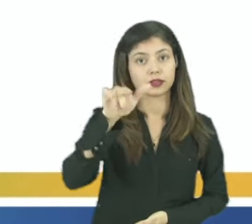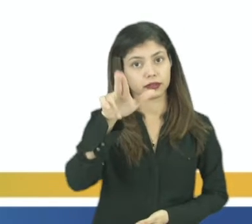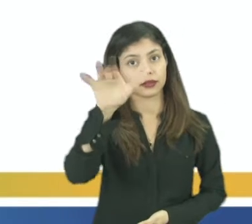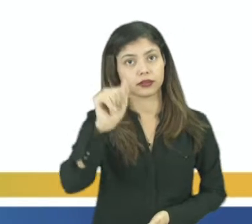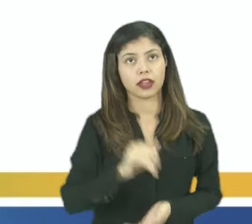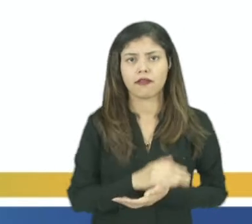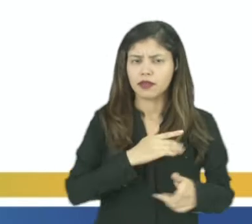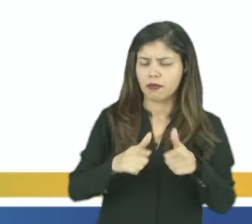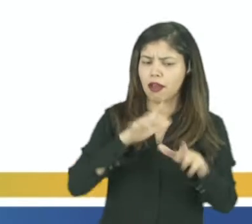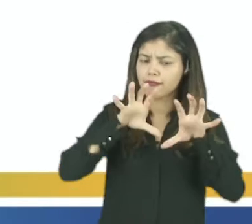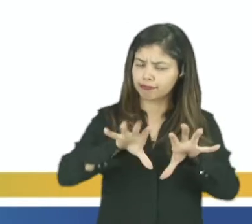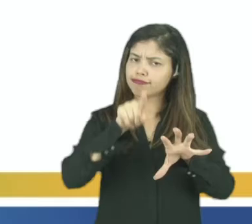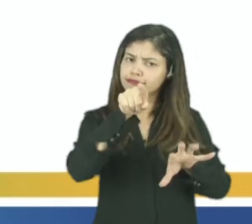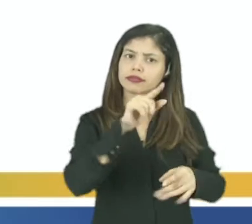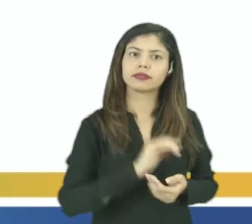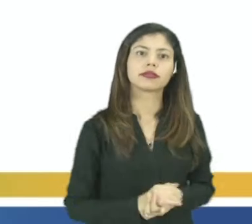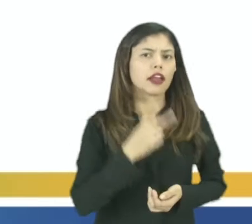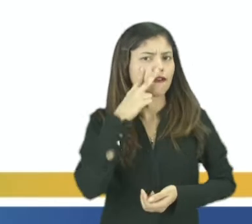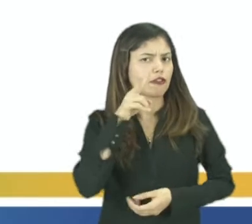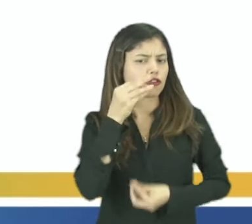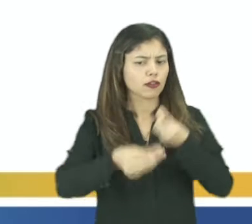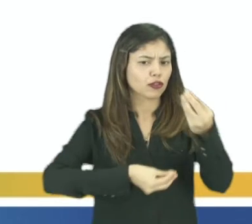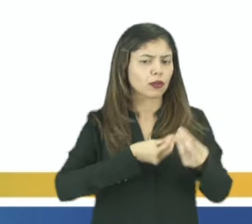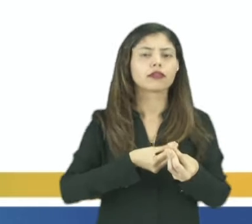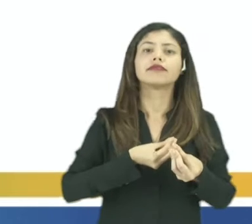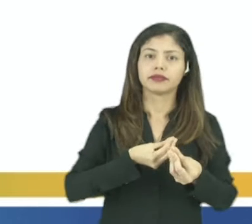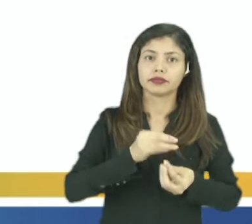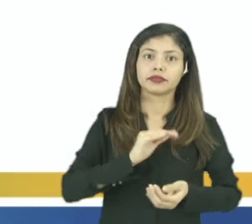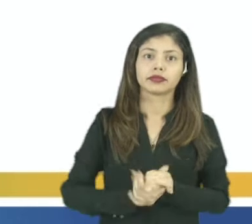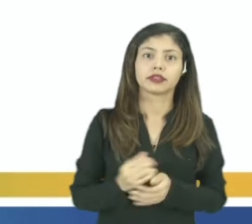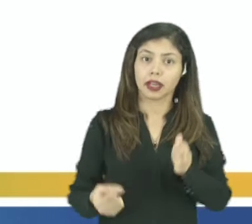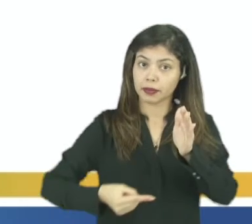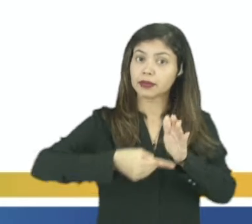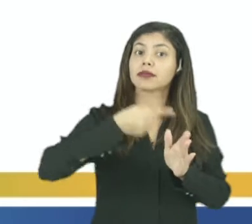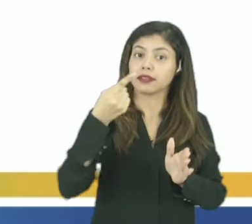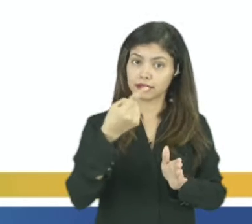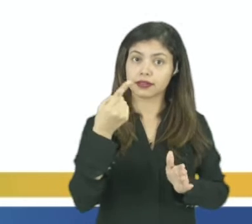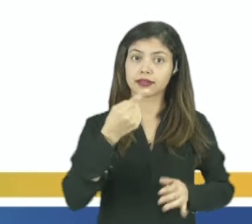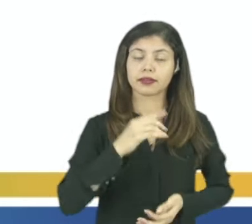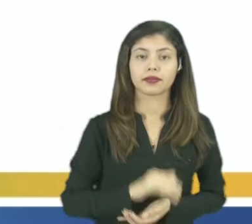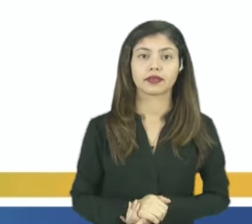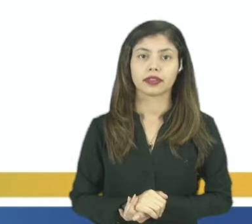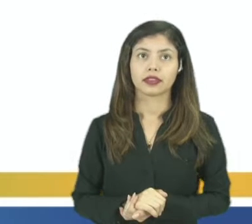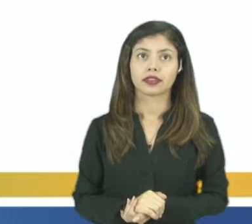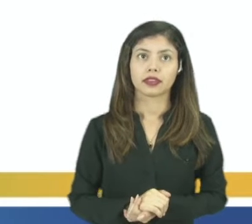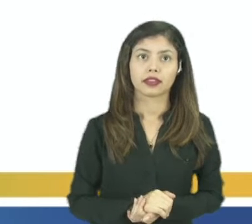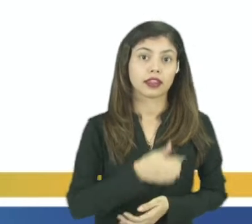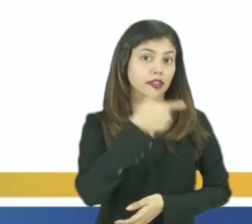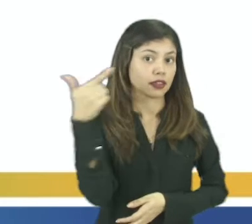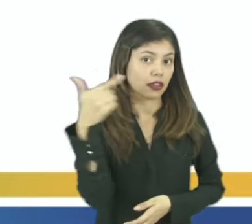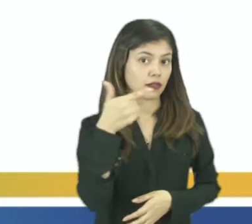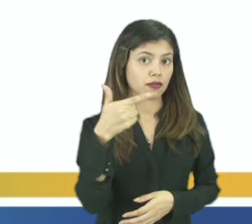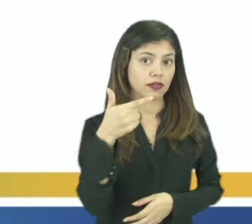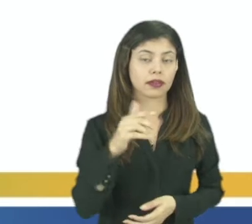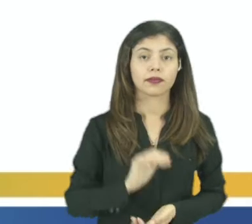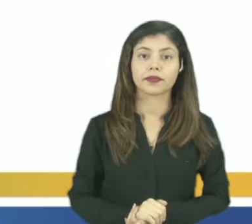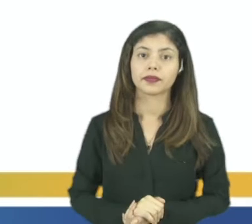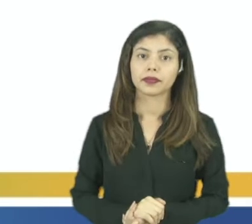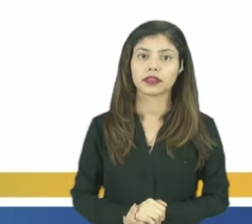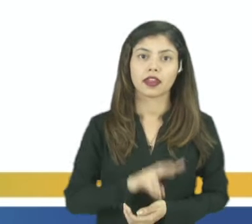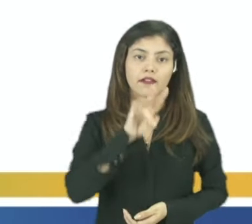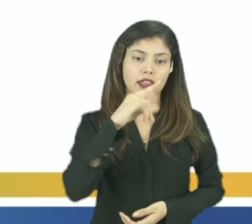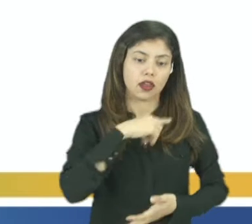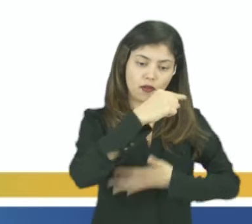vamos trabalhar ela. Então veja como ficará. Ó. Na primeira linha, na segunda coluna, nós vamos pegar o